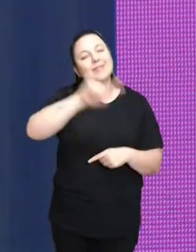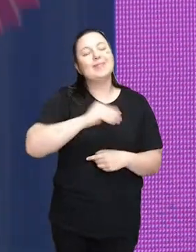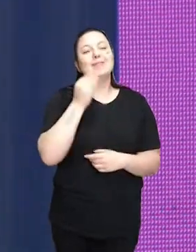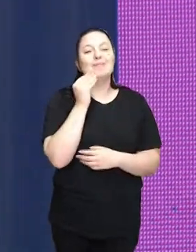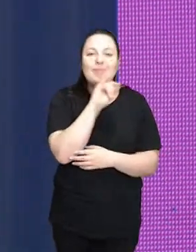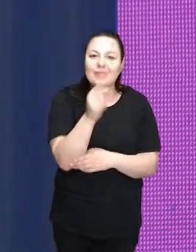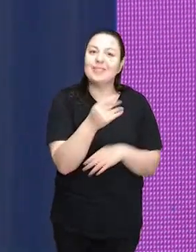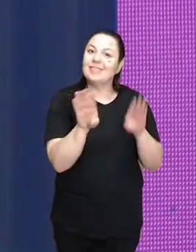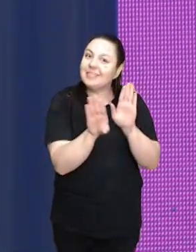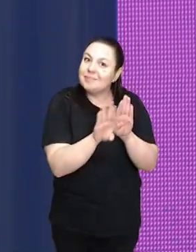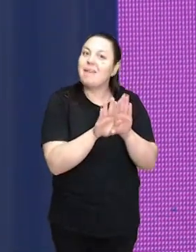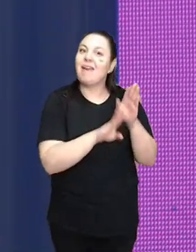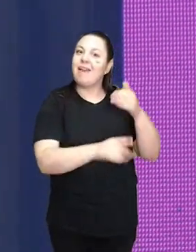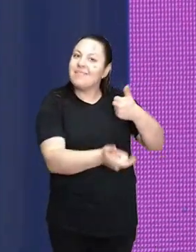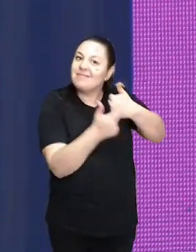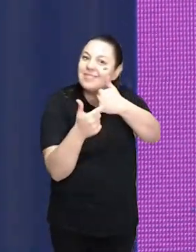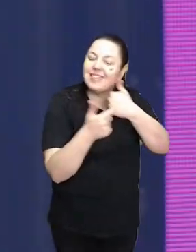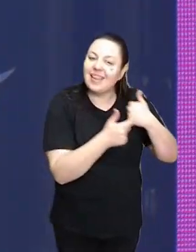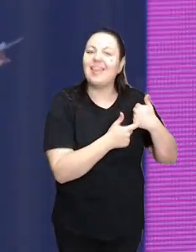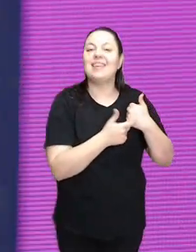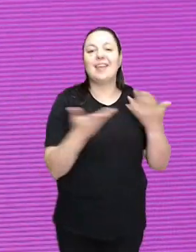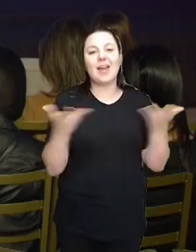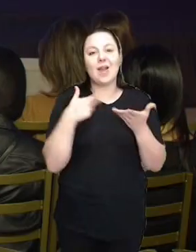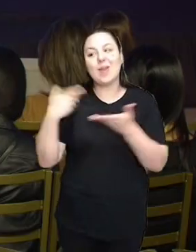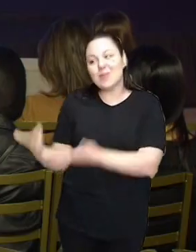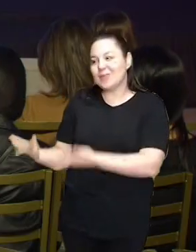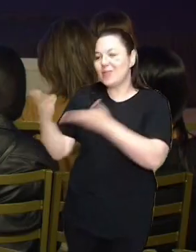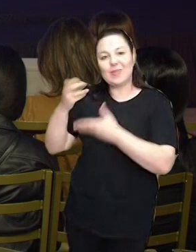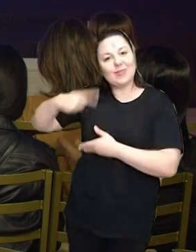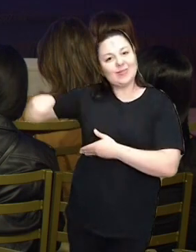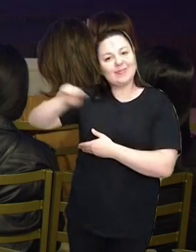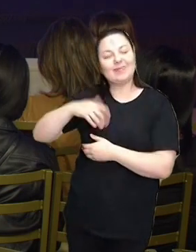então, pessoal, bora vir para o palco.